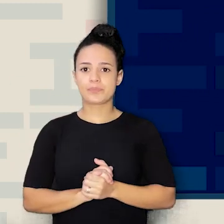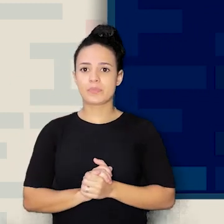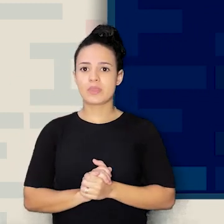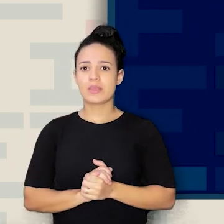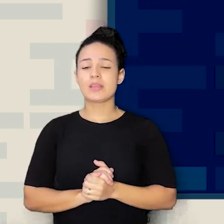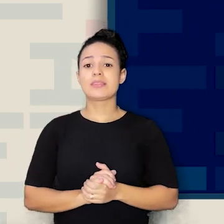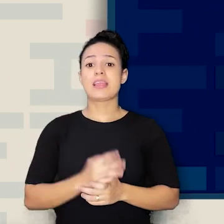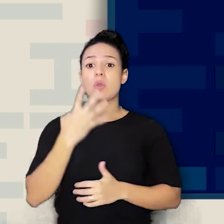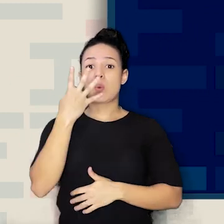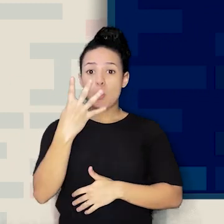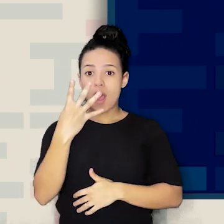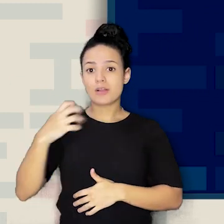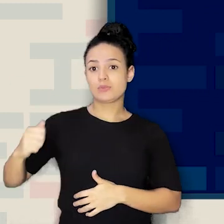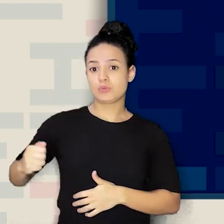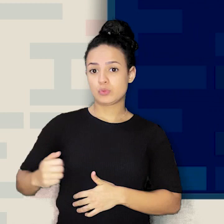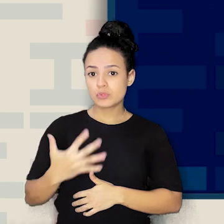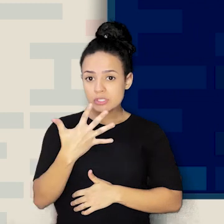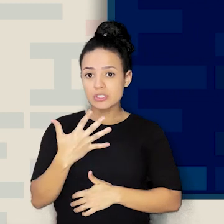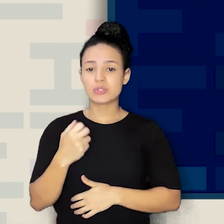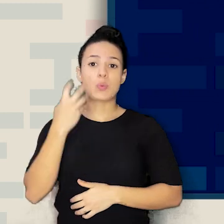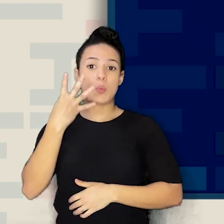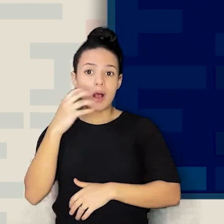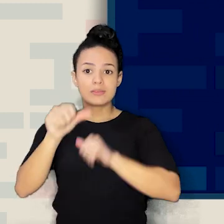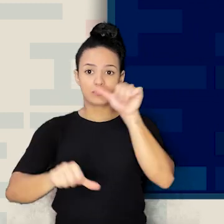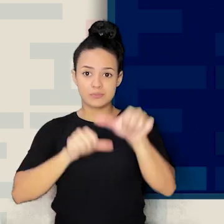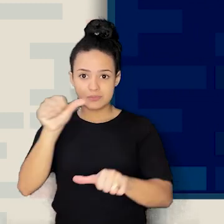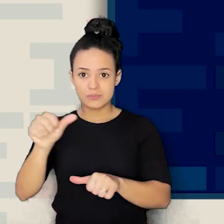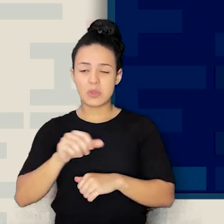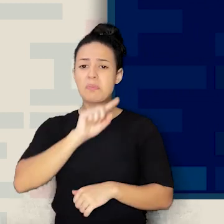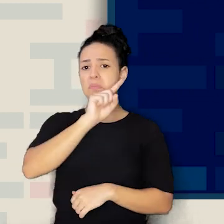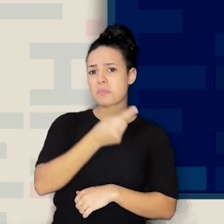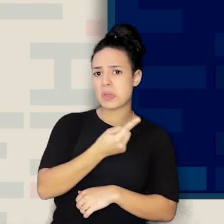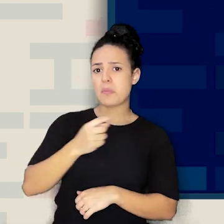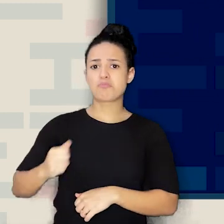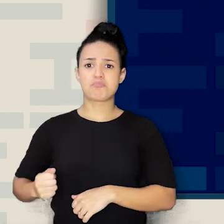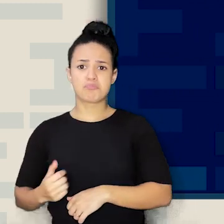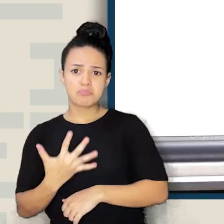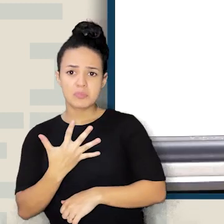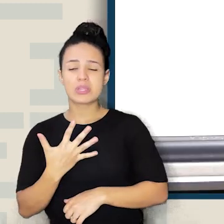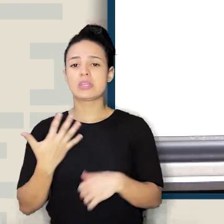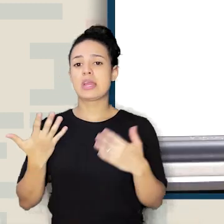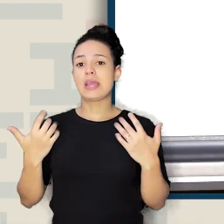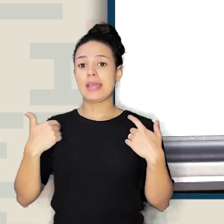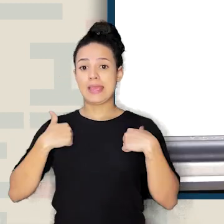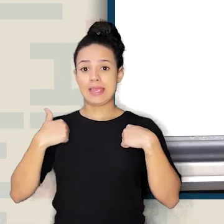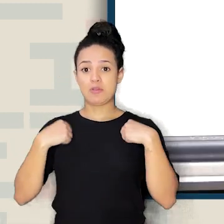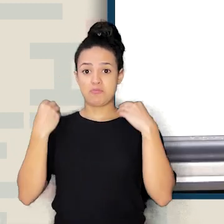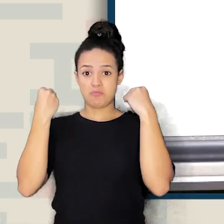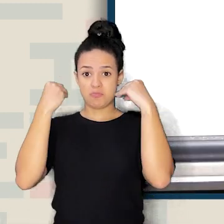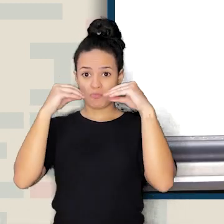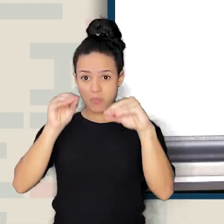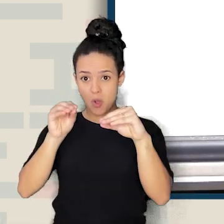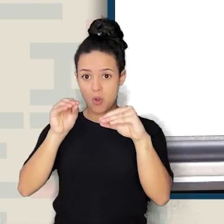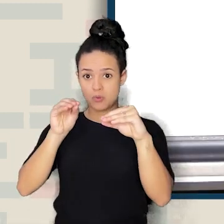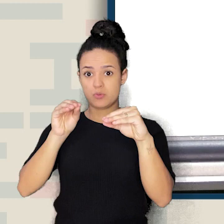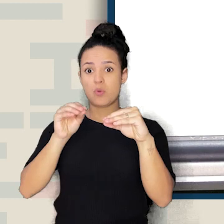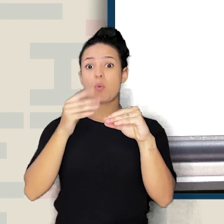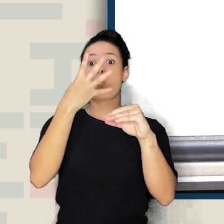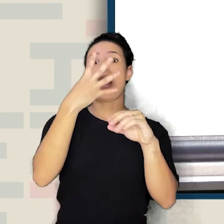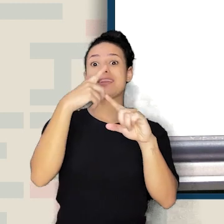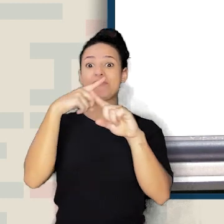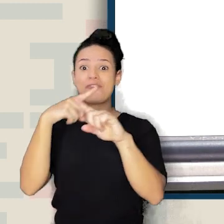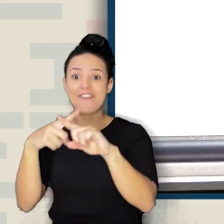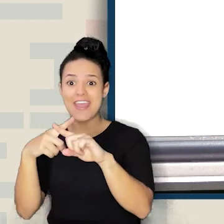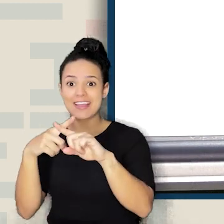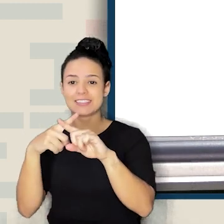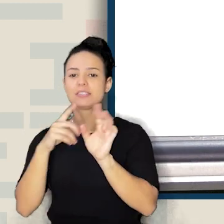4 sustenido, a partir de 4 alterações, seja sustenido ou bemol, eu já não escrevo o sinal, tá? 4 vezes.